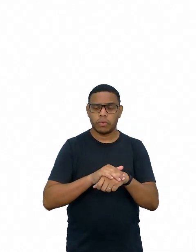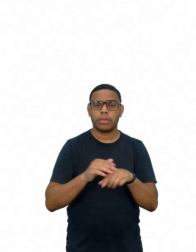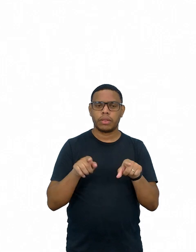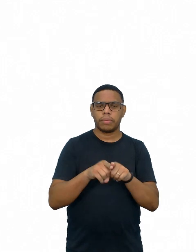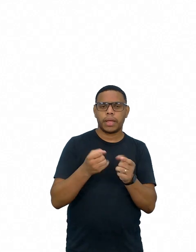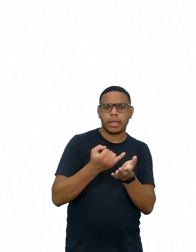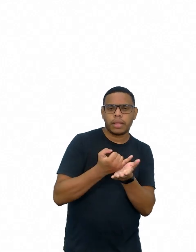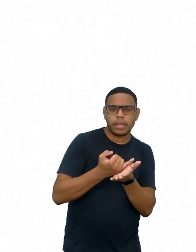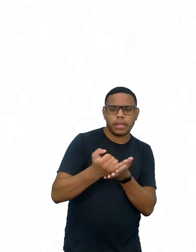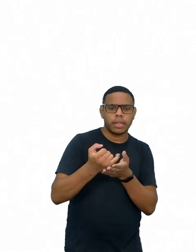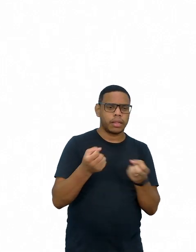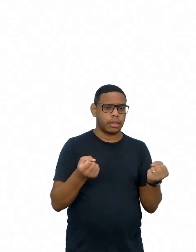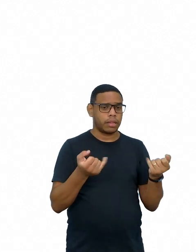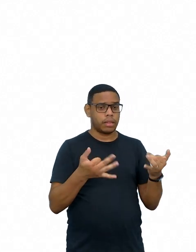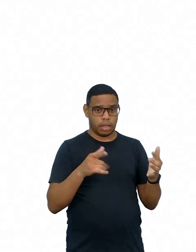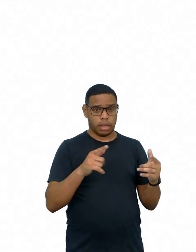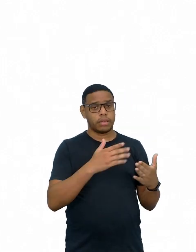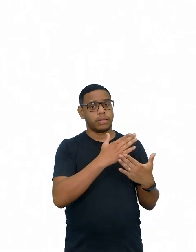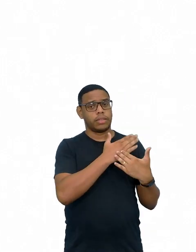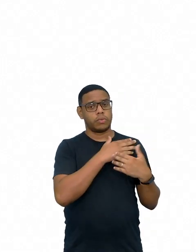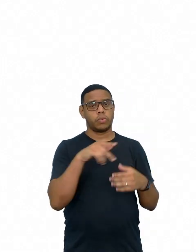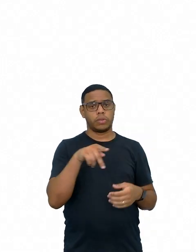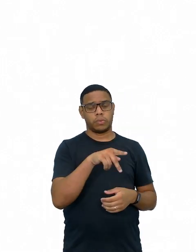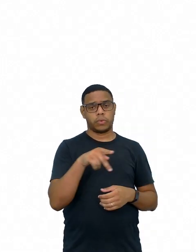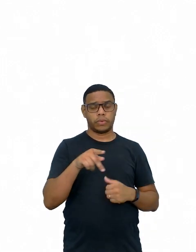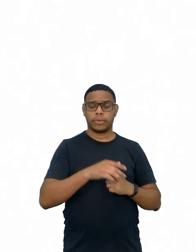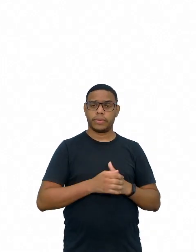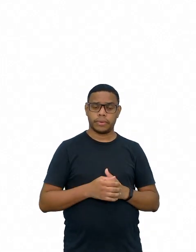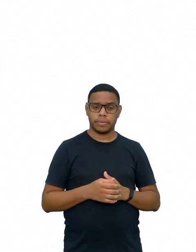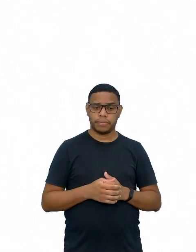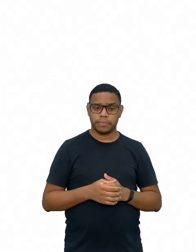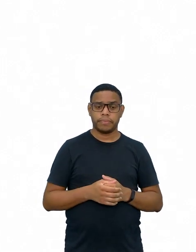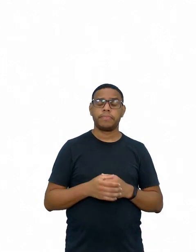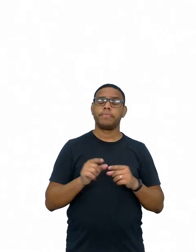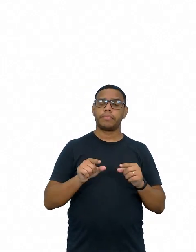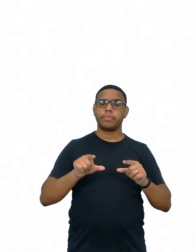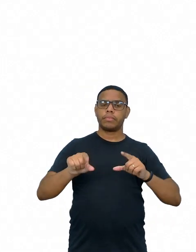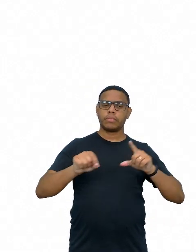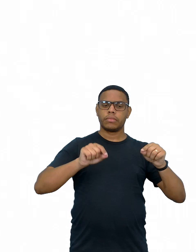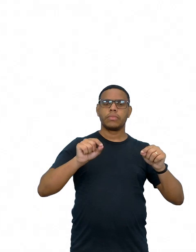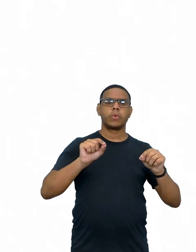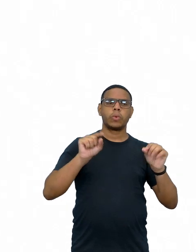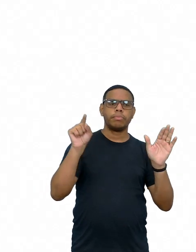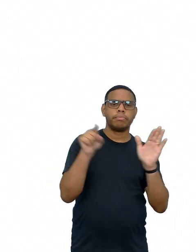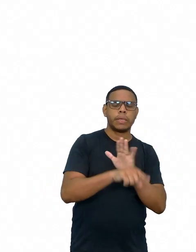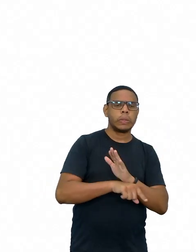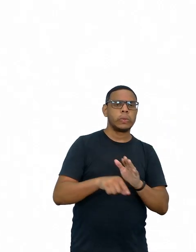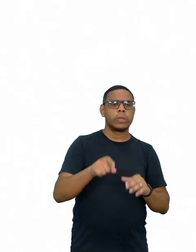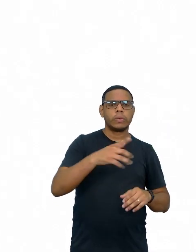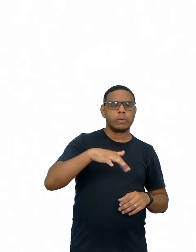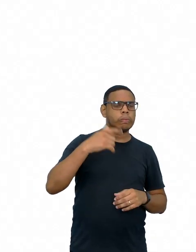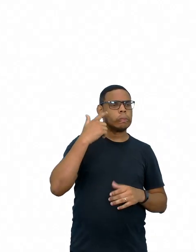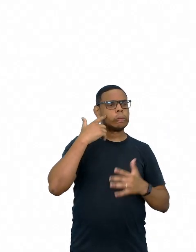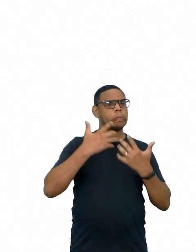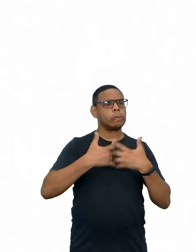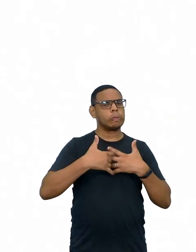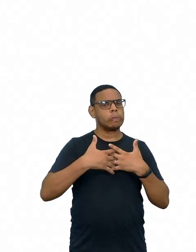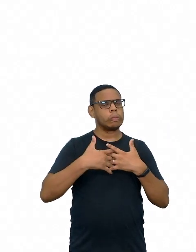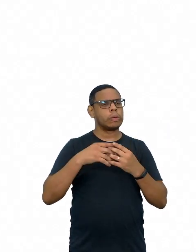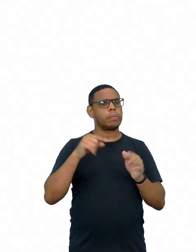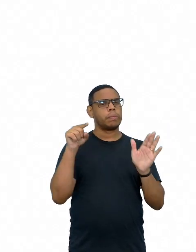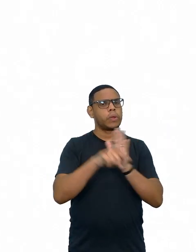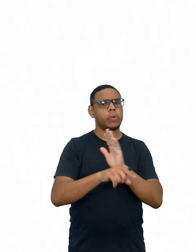introdução, isso é papel do professor. Definir uma pergunta geradora,